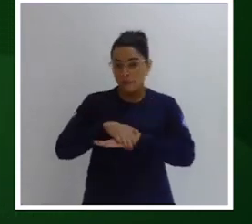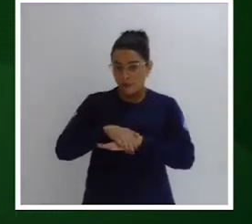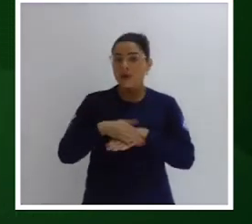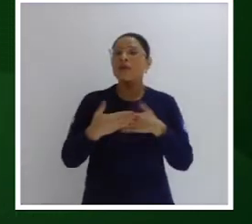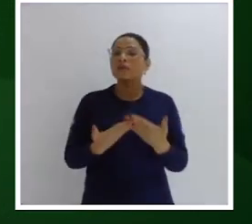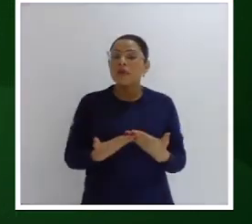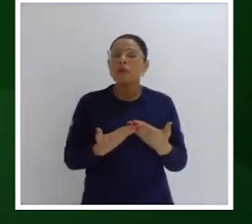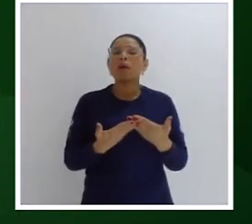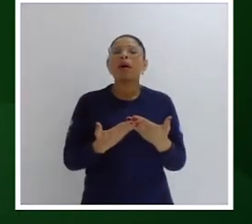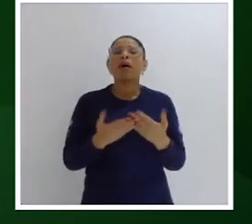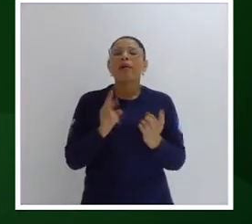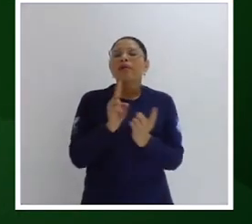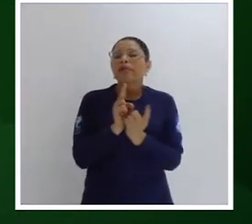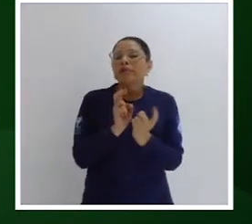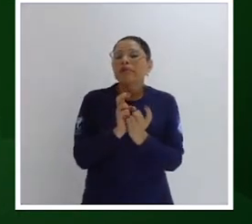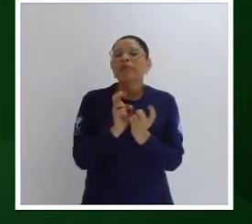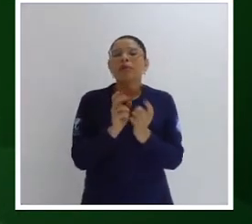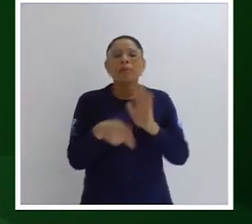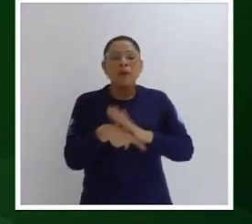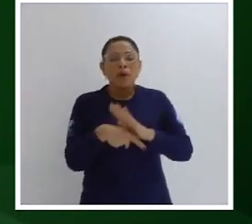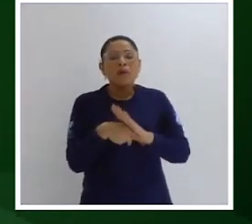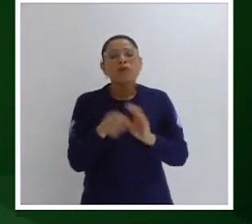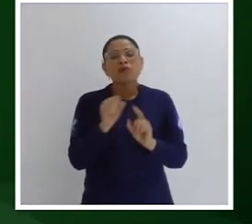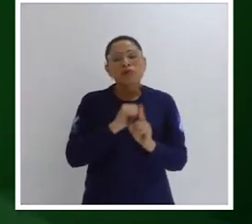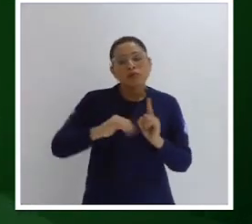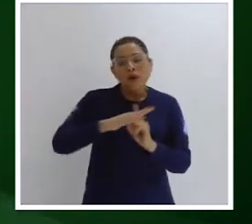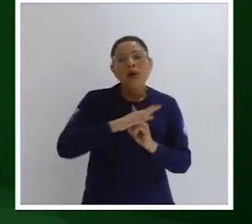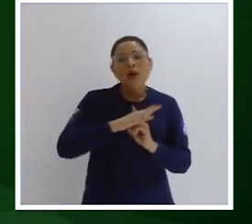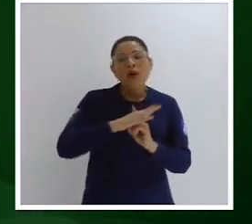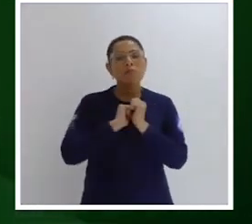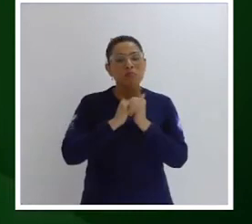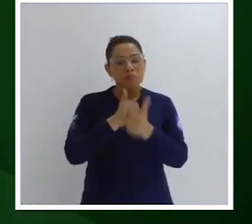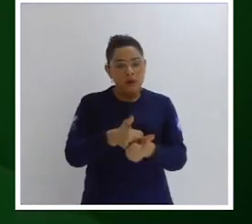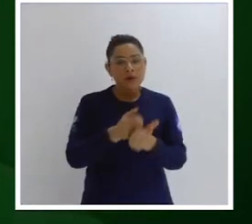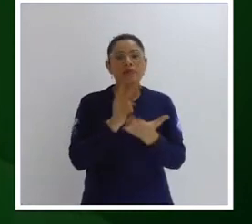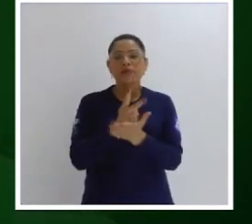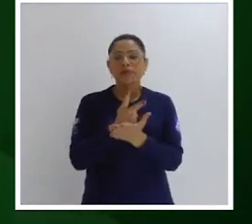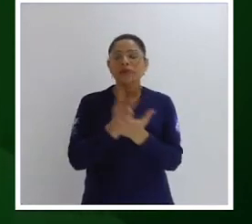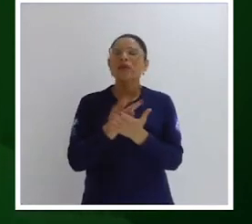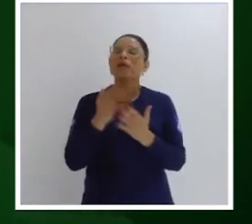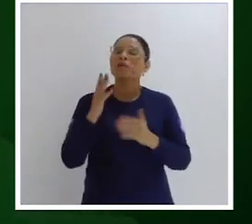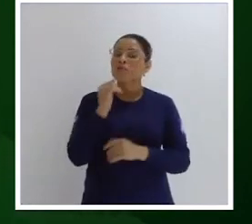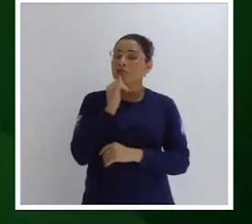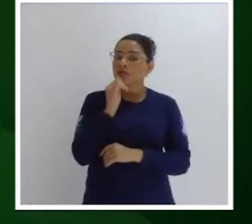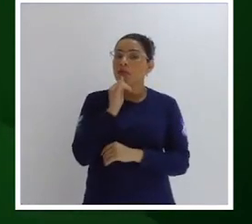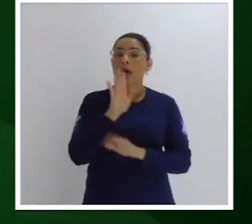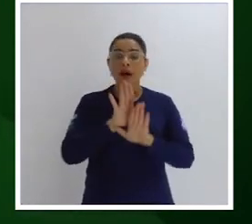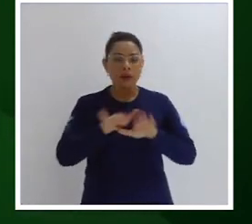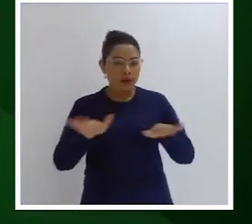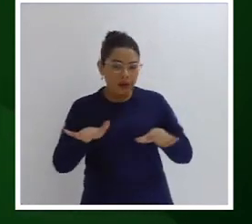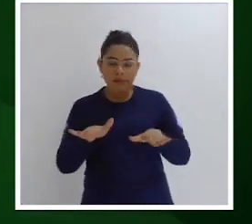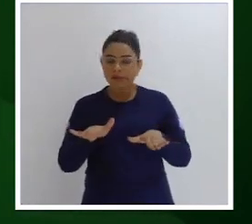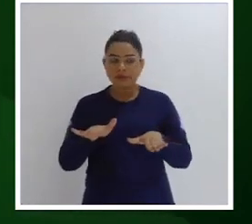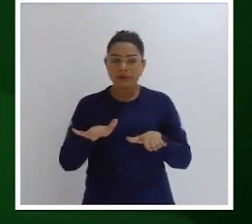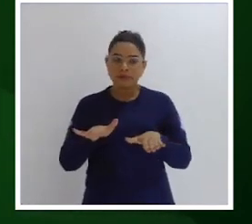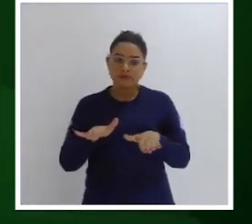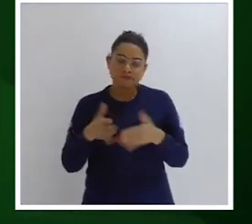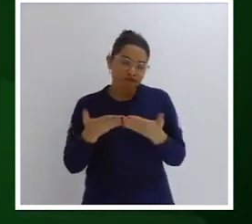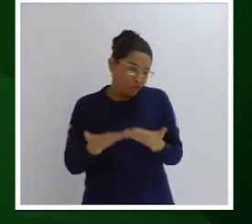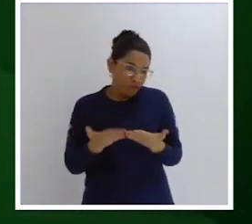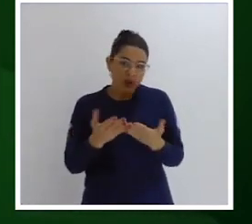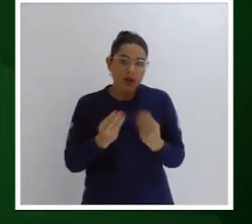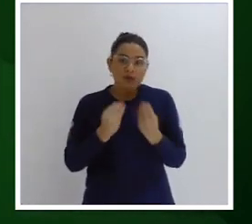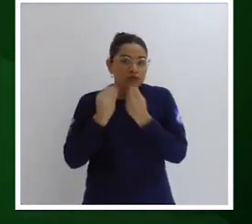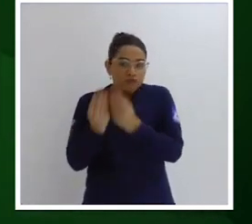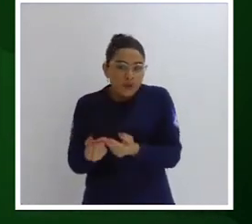assistente social acompanhava então Digamos que a criança não tem ido por algum motivo no encaminhamento